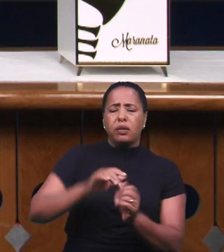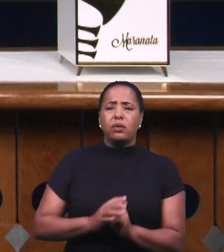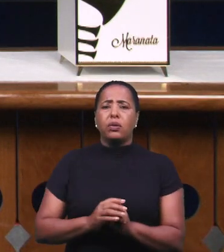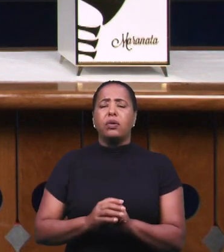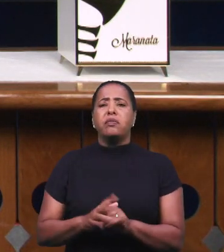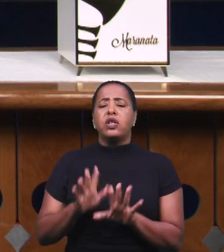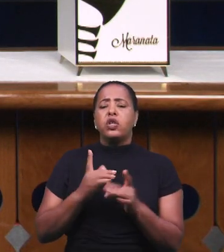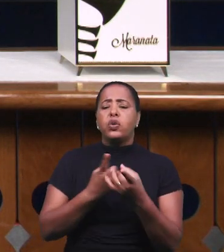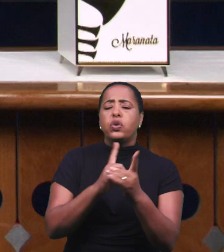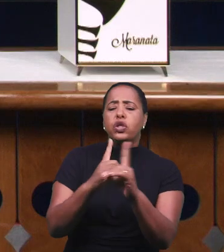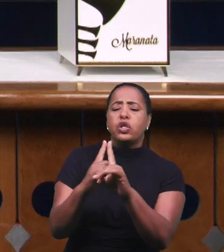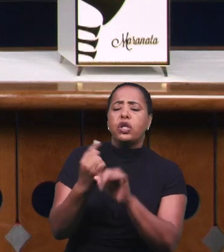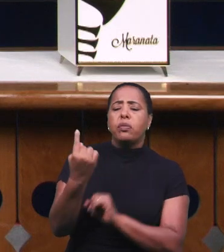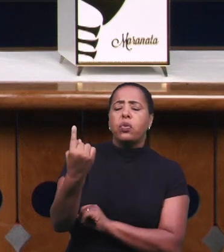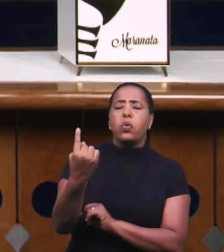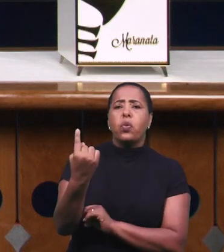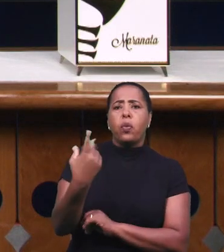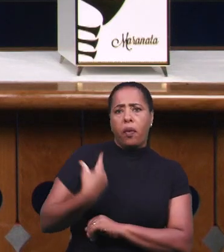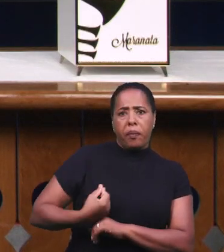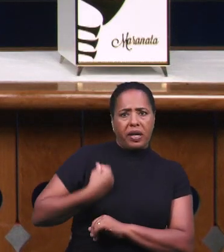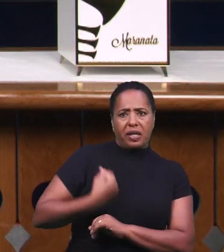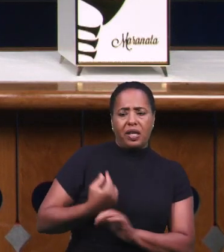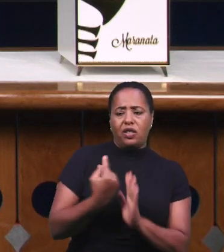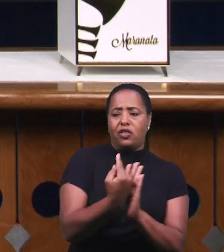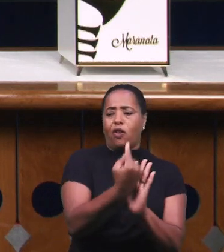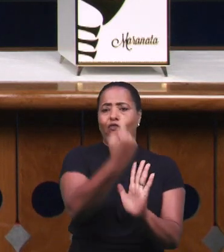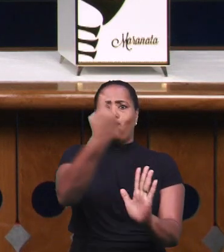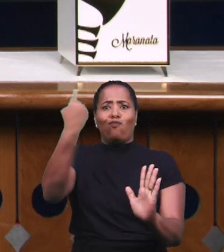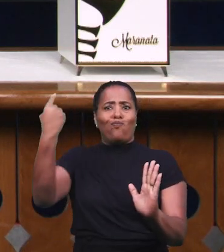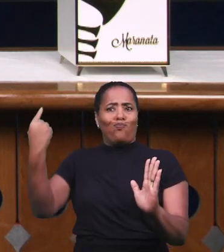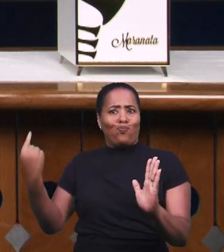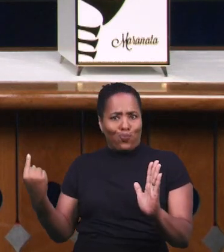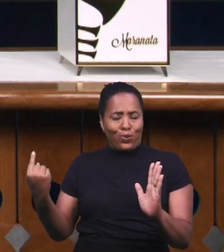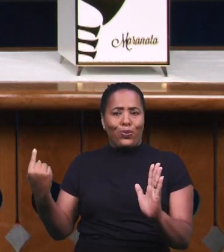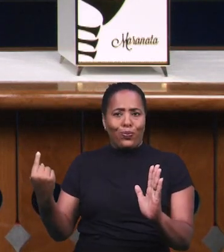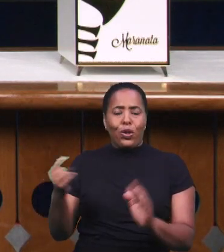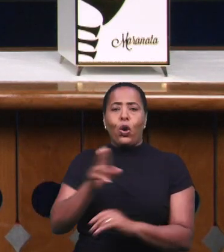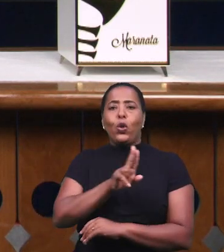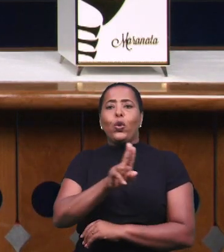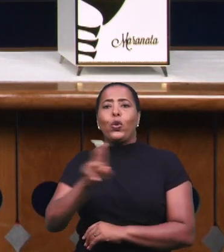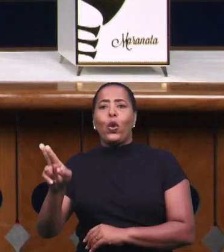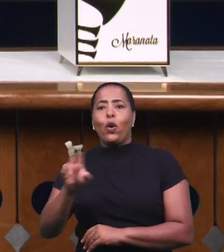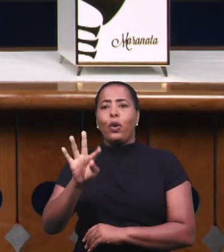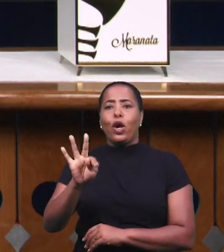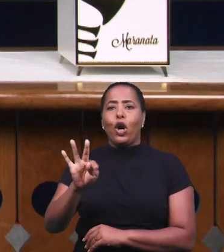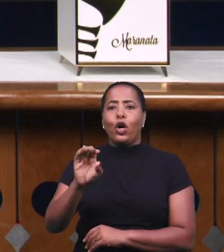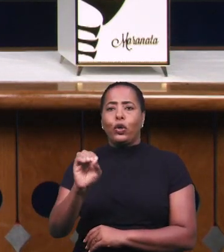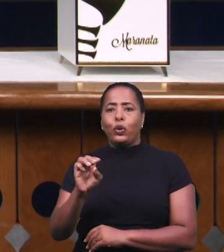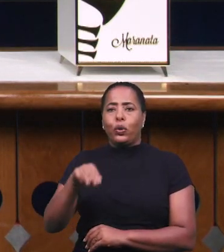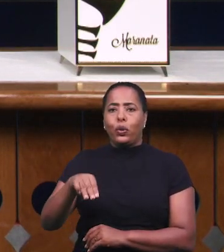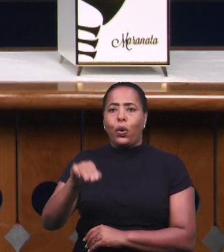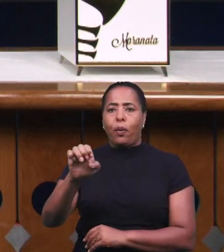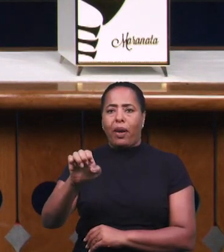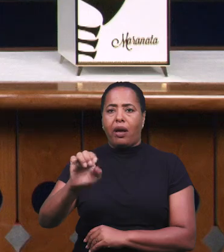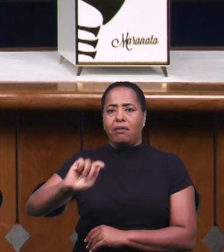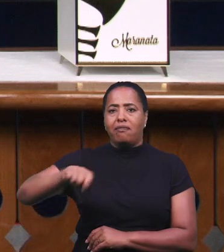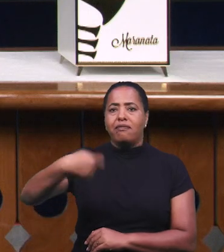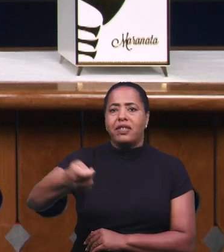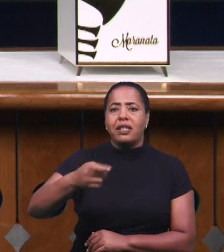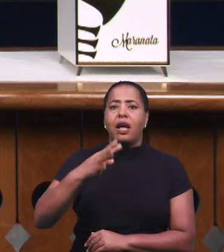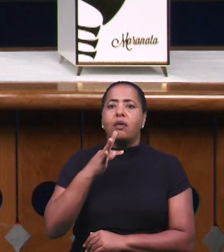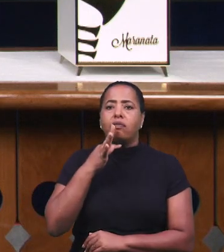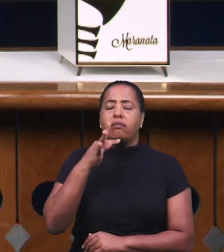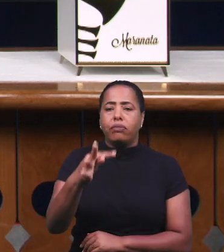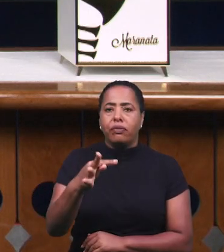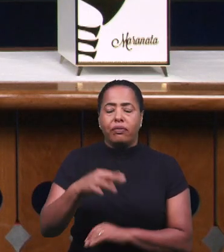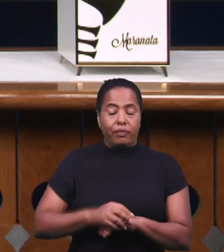Jesus não estava presente quando Jesus se revelou. O nome dele era Tomé. Tomé não estava naquela ocasião,